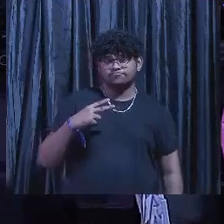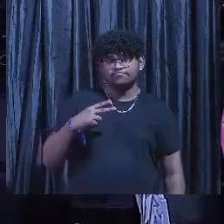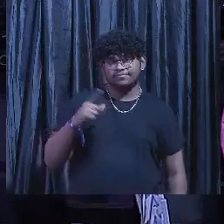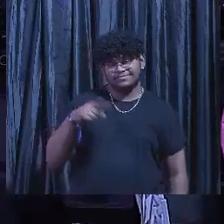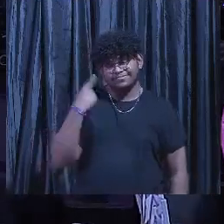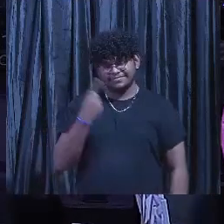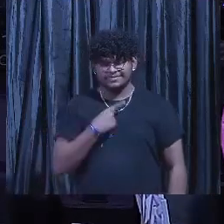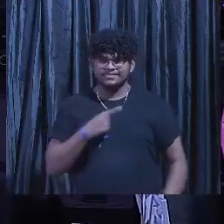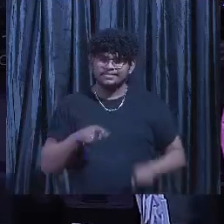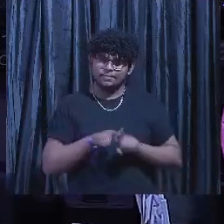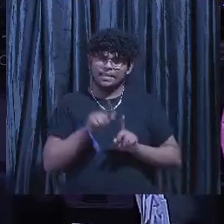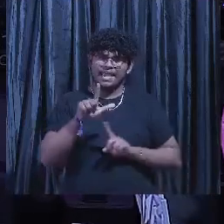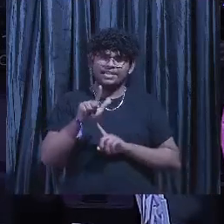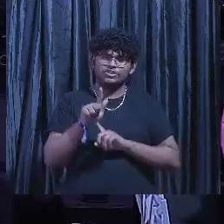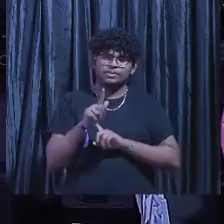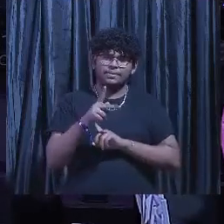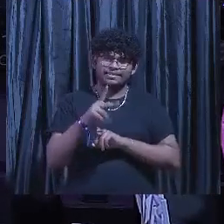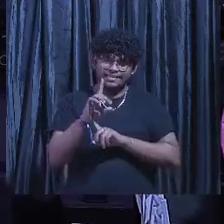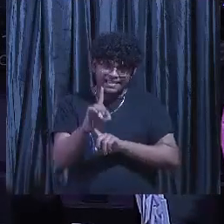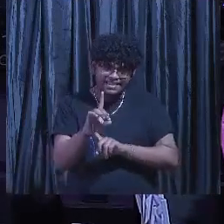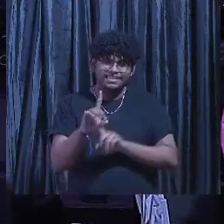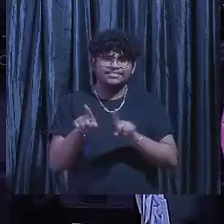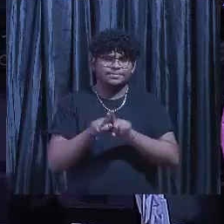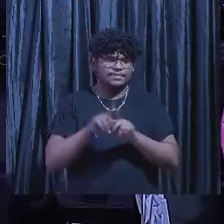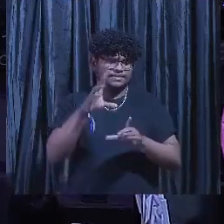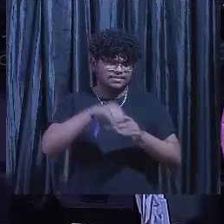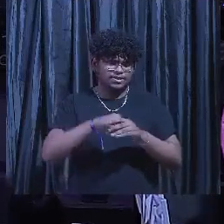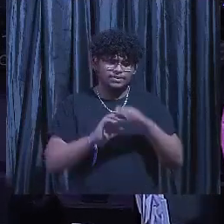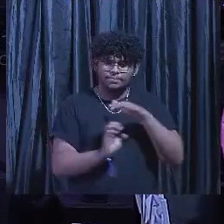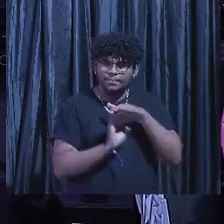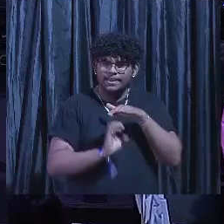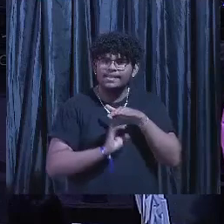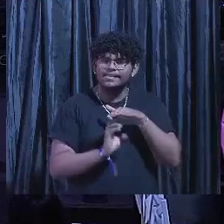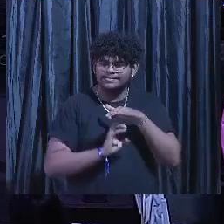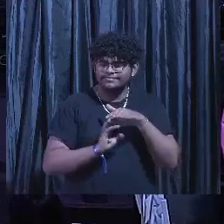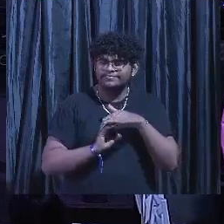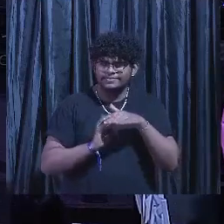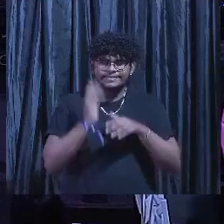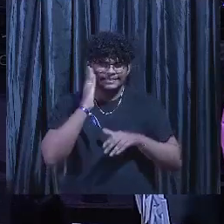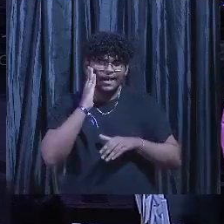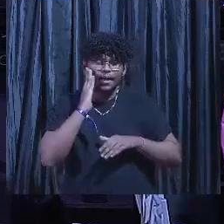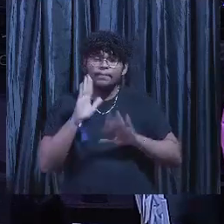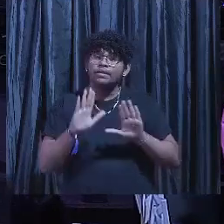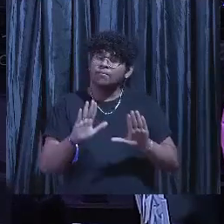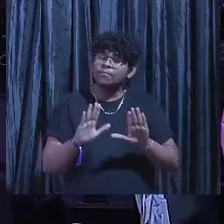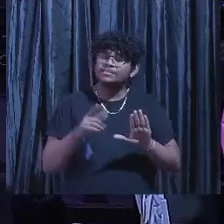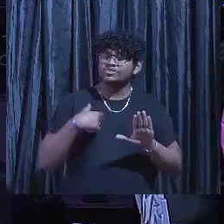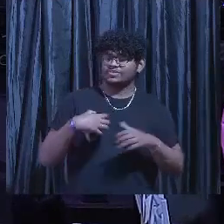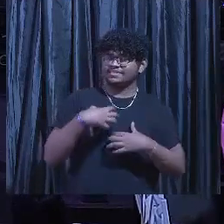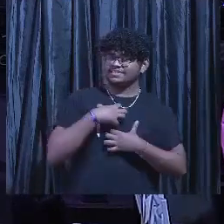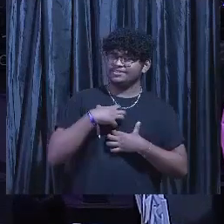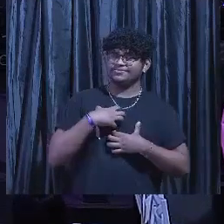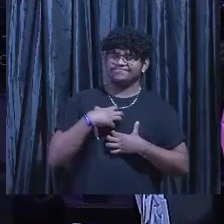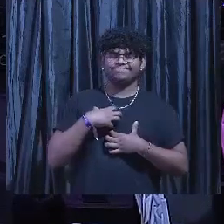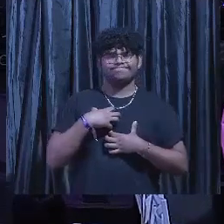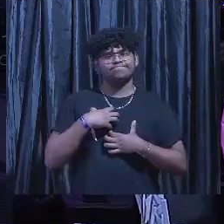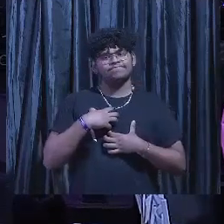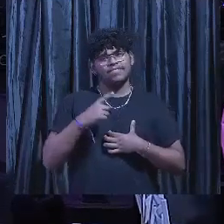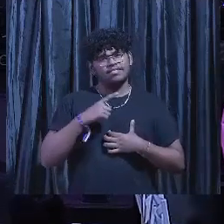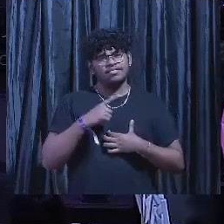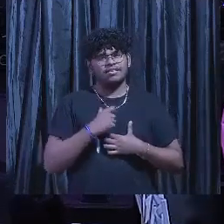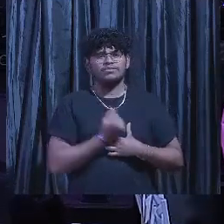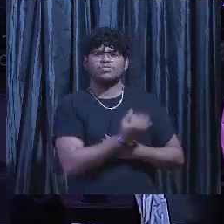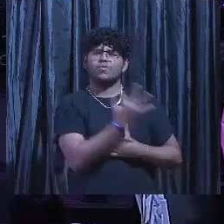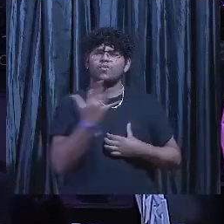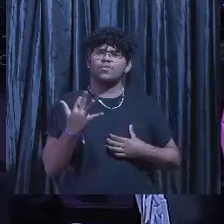sobre Lei Geral de Proteção de Dados, LGPD nas empresas, mas eu sinto que tem toda uma parcela de empreendedores, especialmente